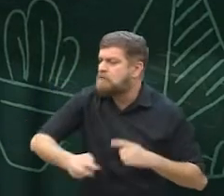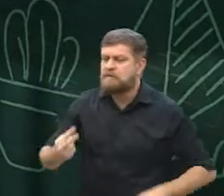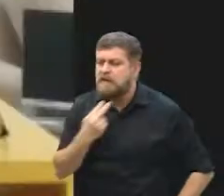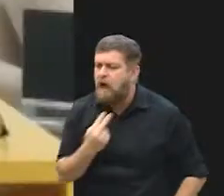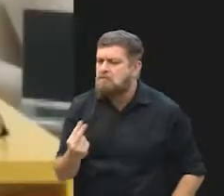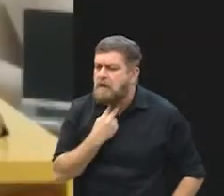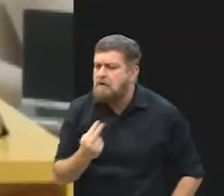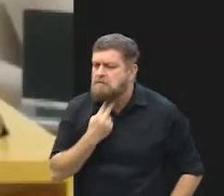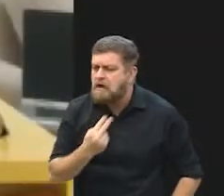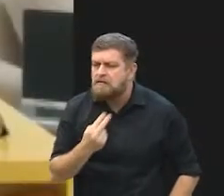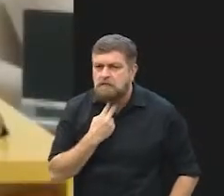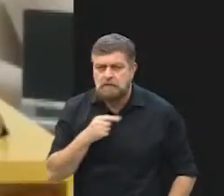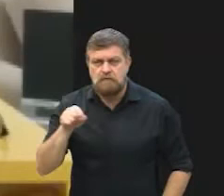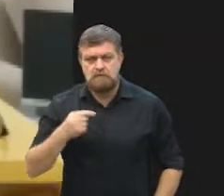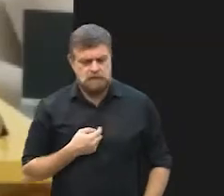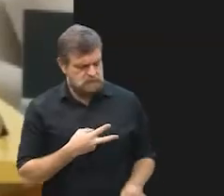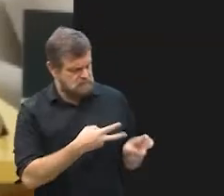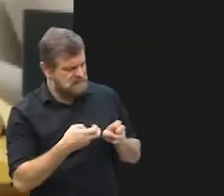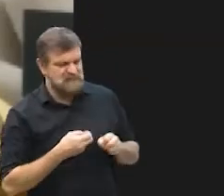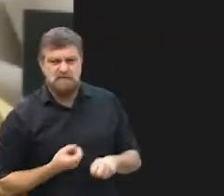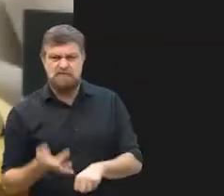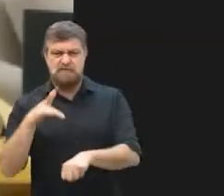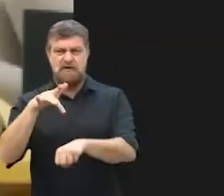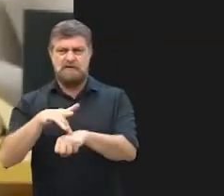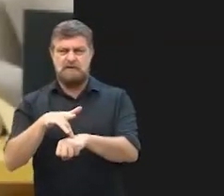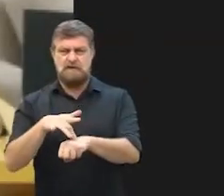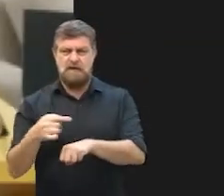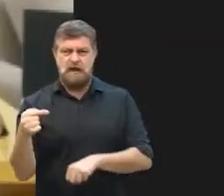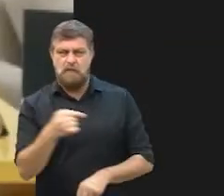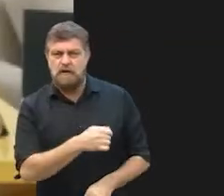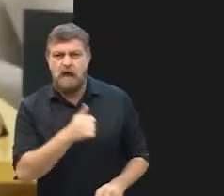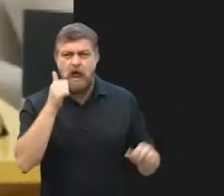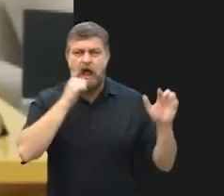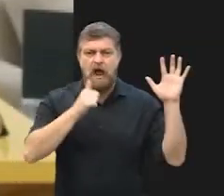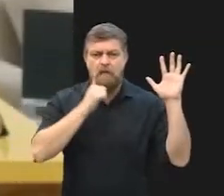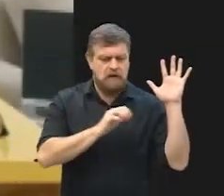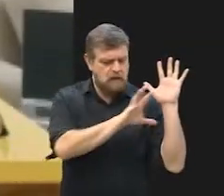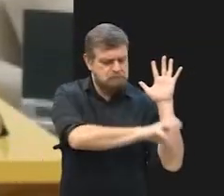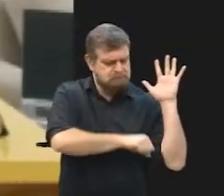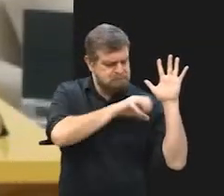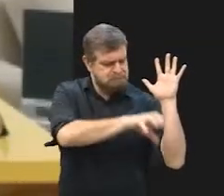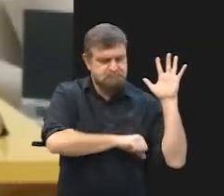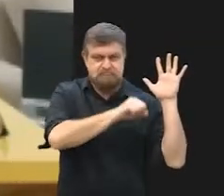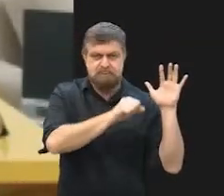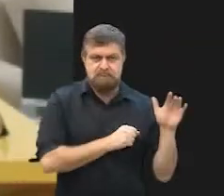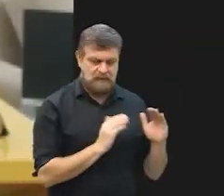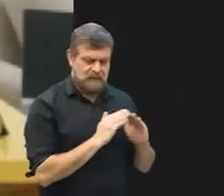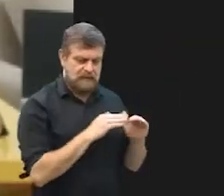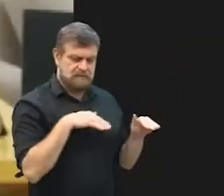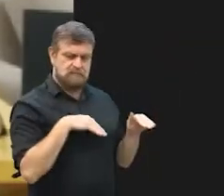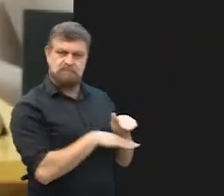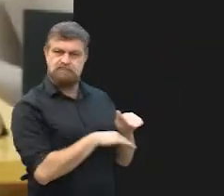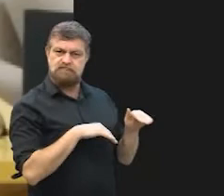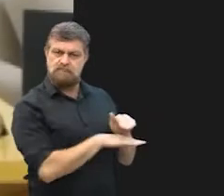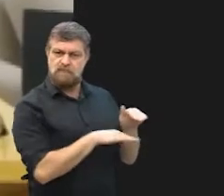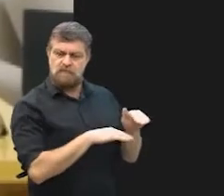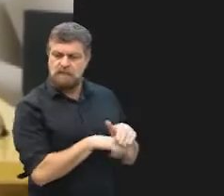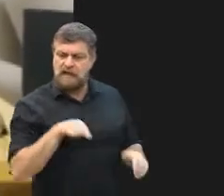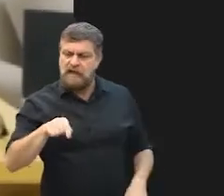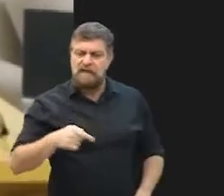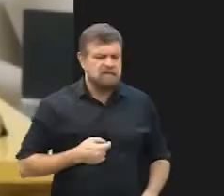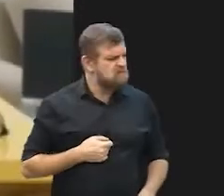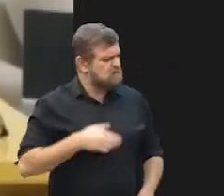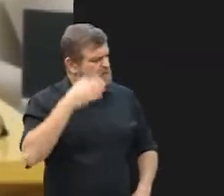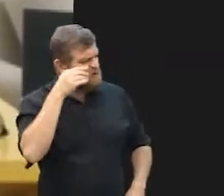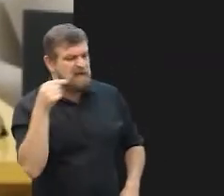frutas, mas eles acham estranho porque essas frutas, ela cata essas frutas do fundo do quintal e guarda dentro de casa, e eles querem saber como é que